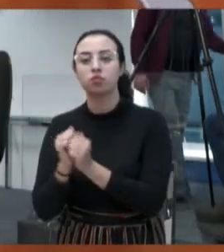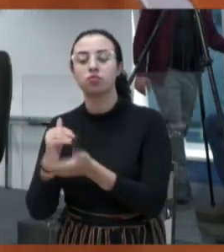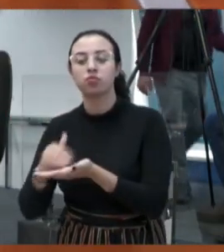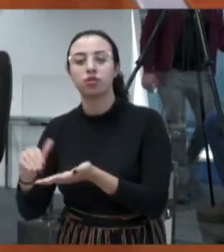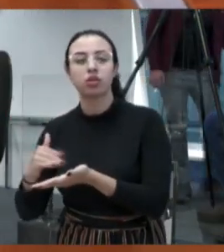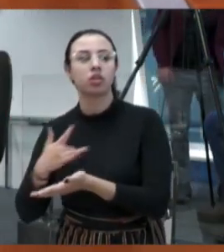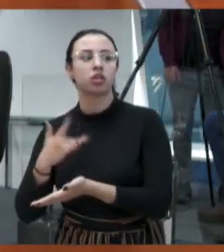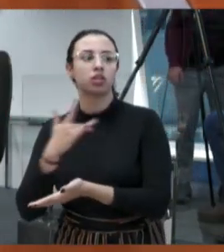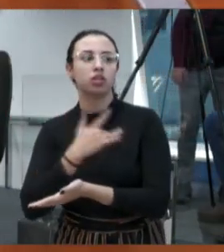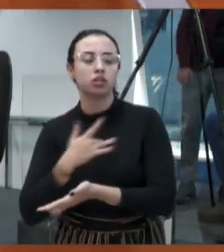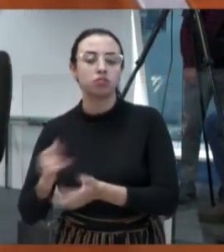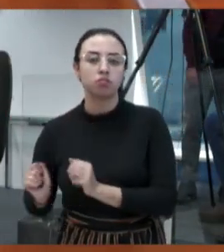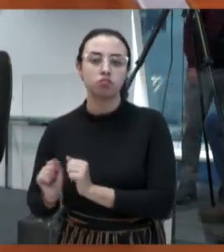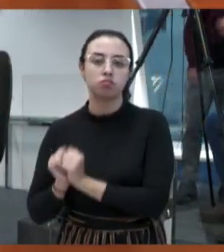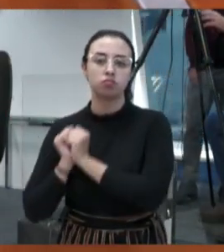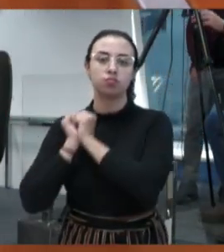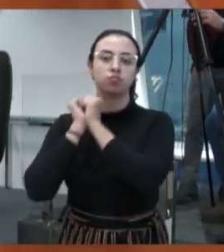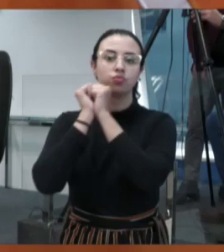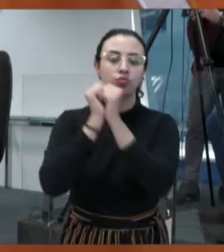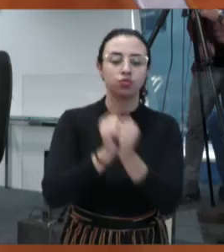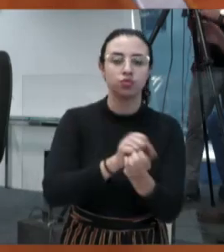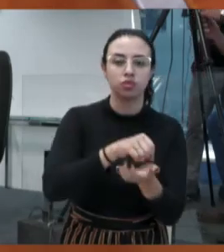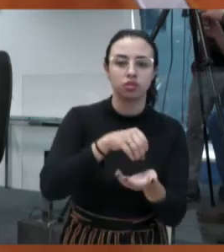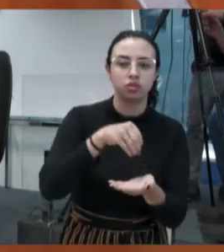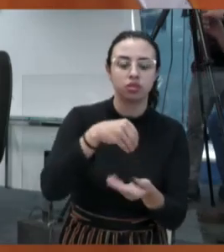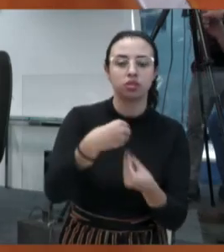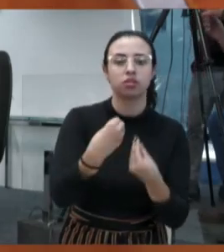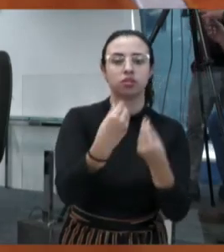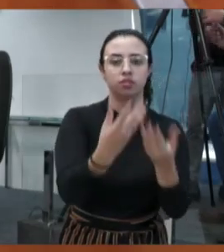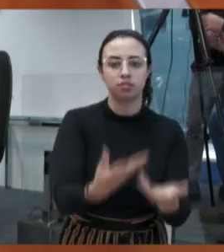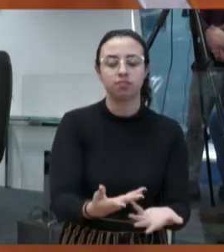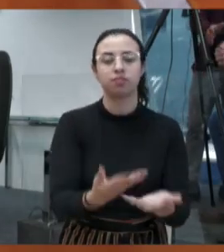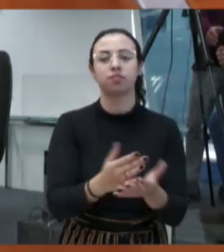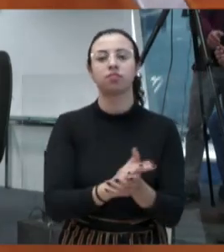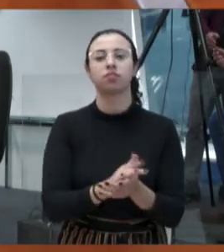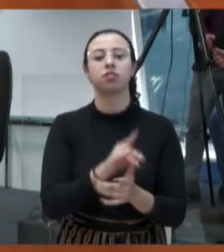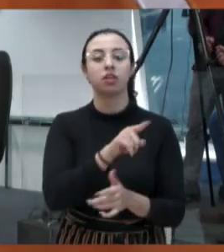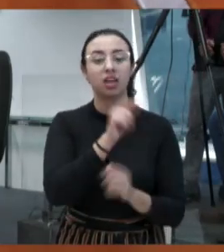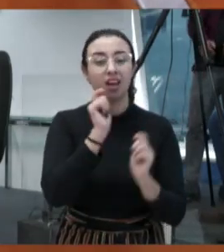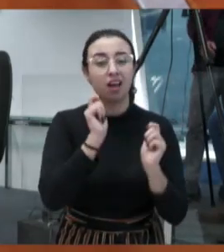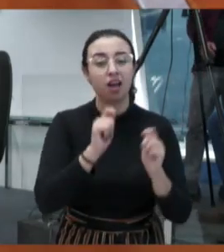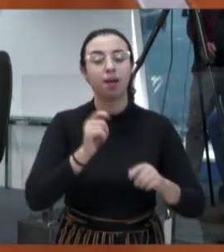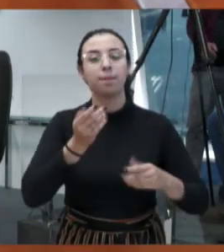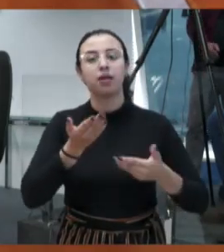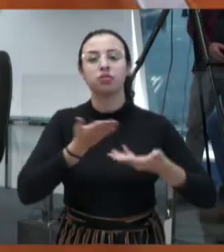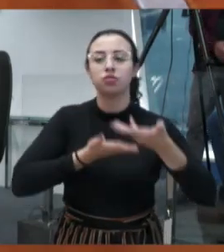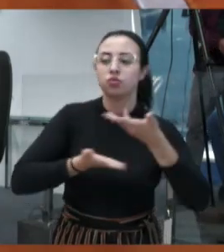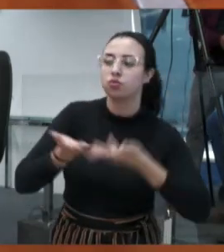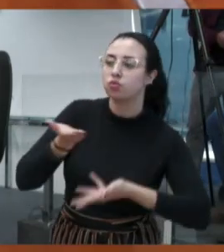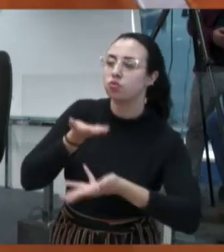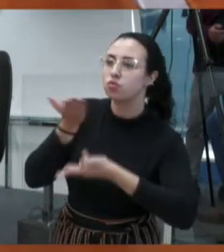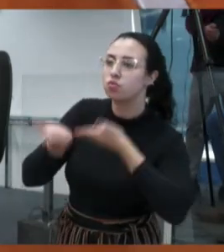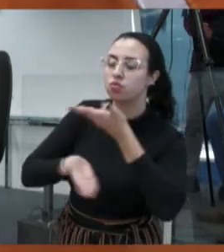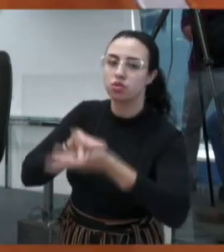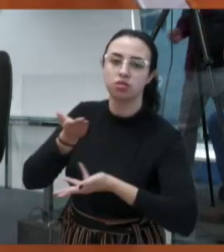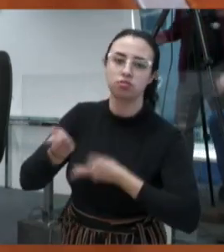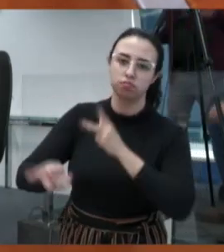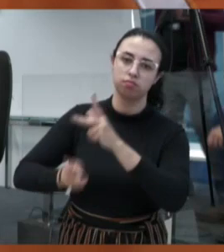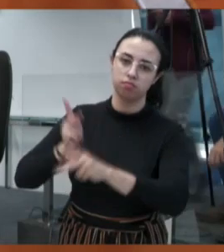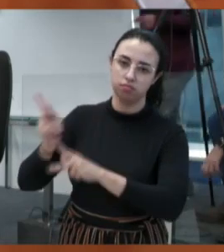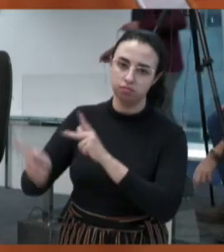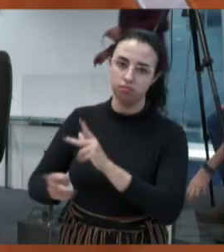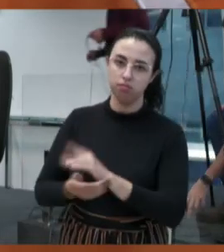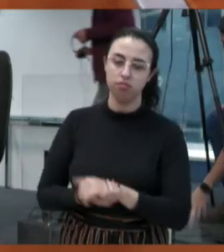aparelhos para a policlínica, para ela possa atender, como sempre, o que o povo precisa, um bom atendimento e, né, e ter